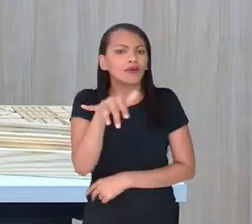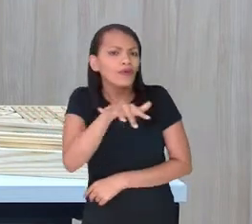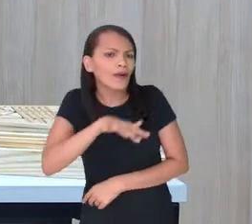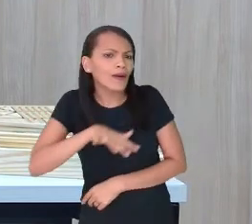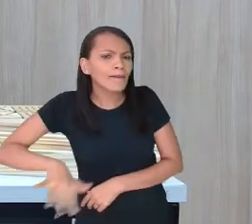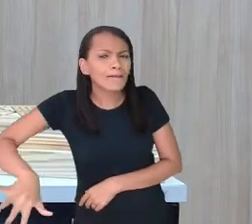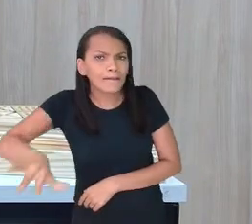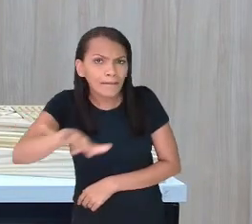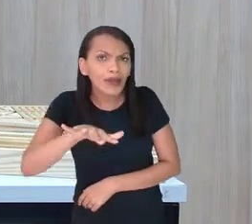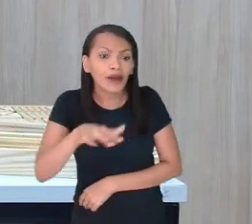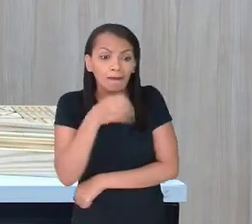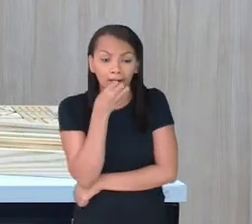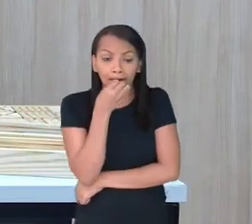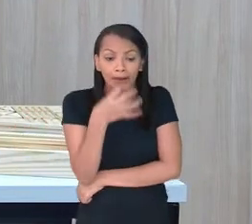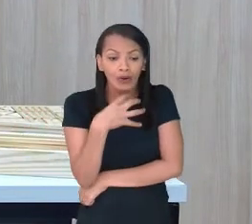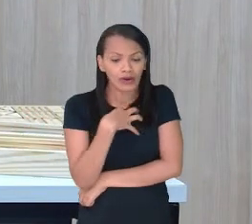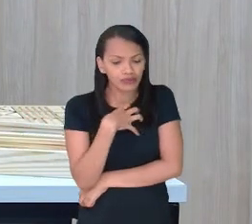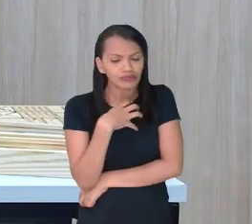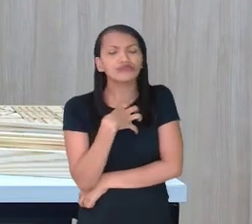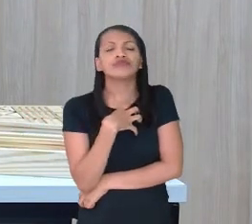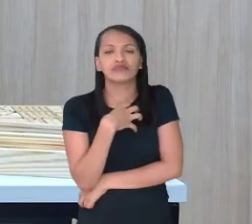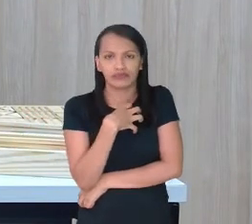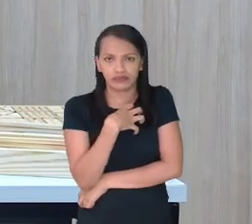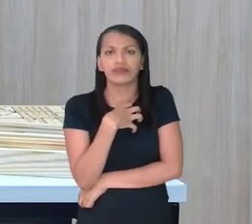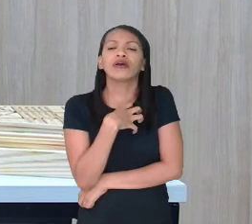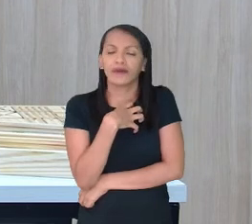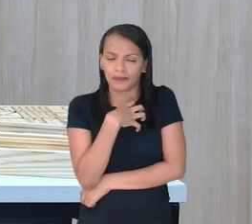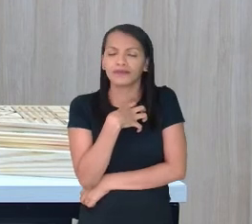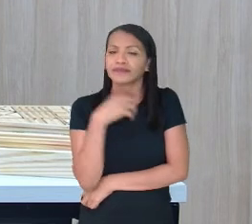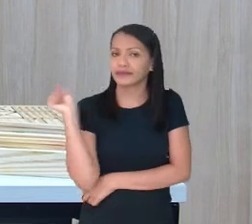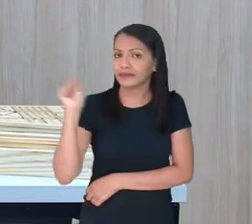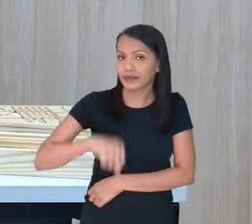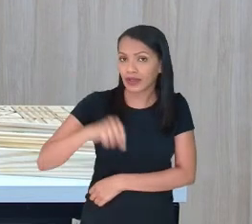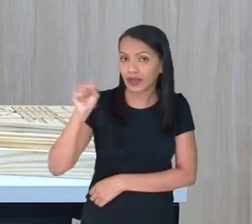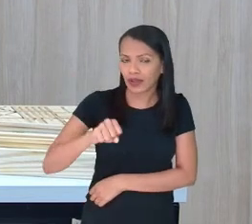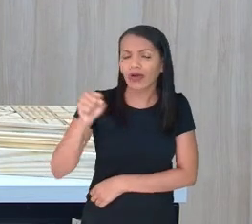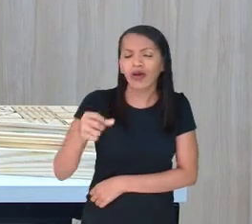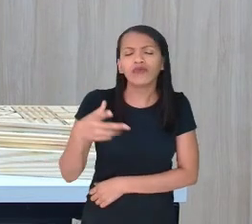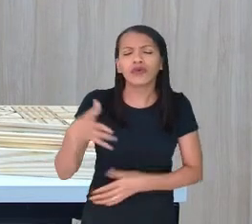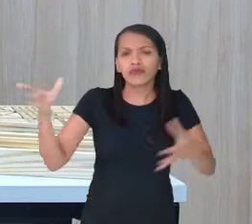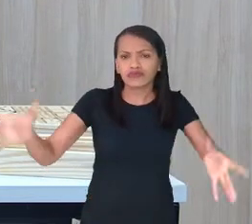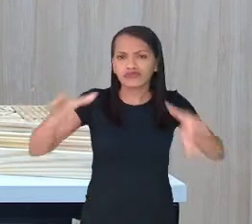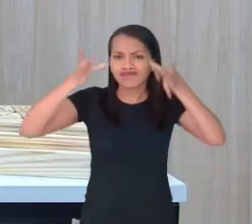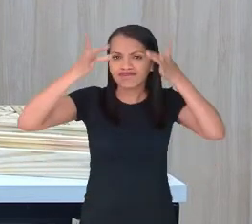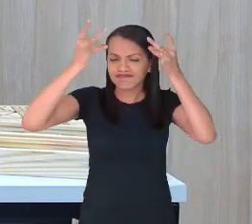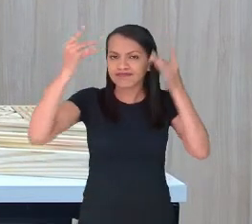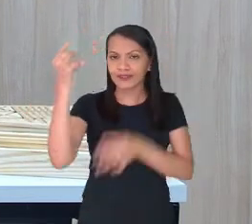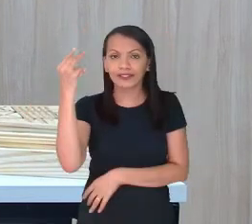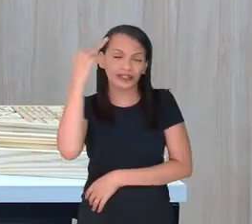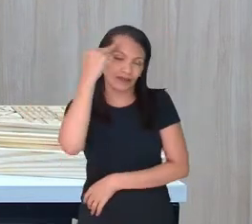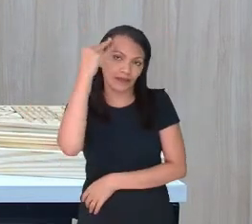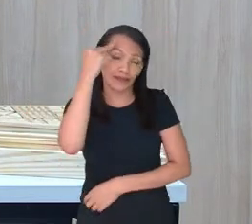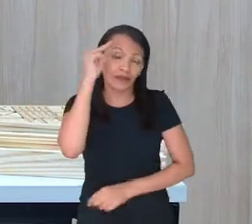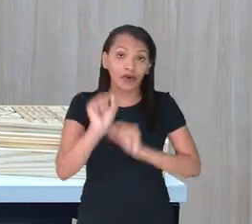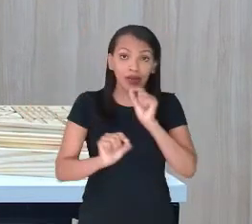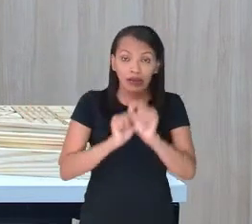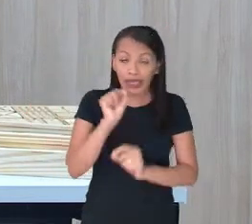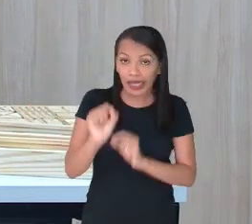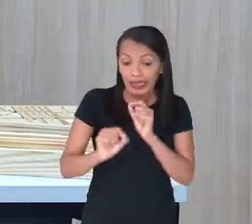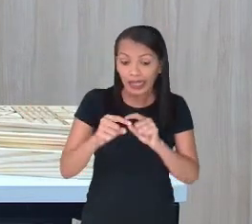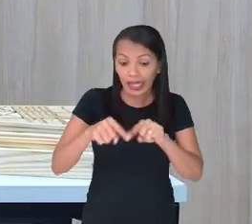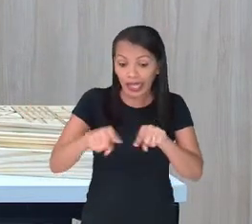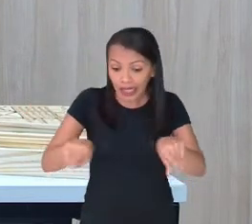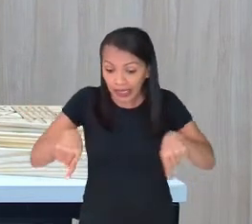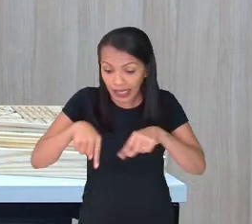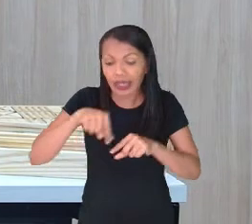ambiente que lhe traz boas sensações, então provavelmente ele vai guardar na memória dele que aquela